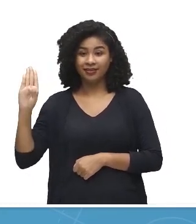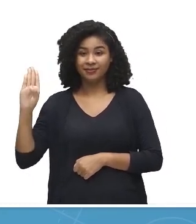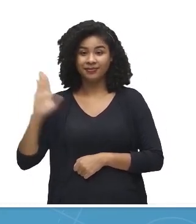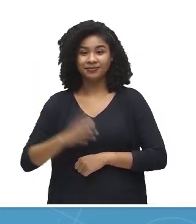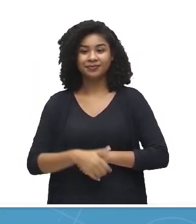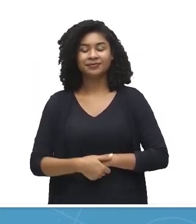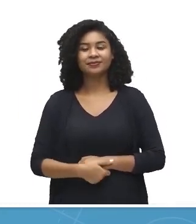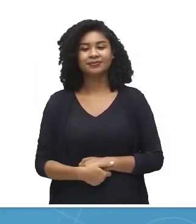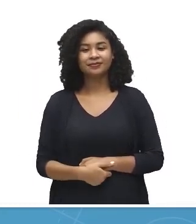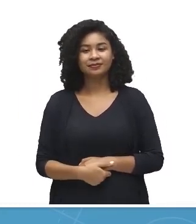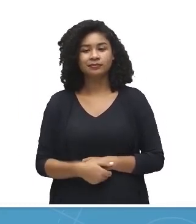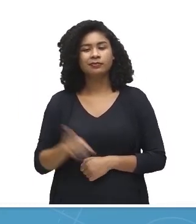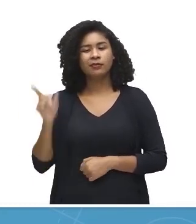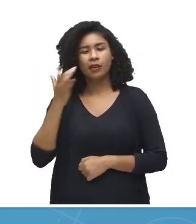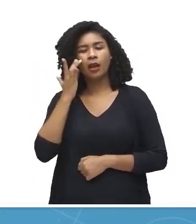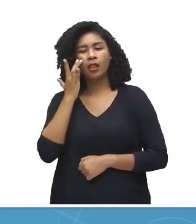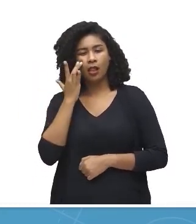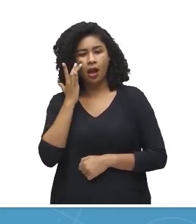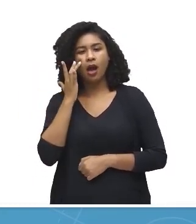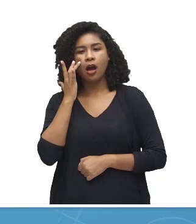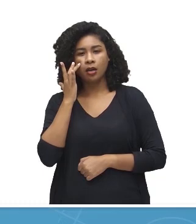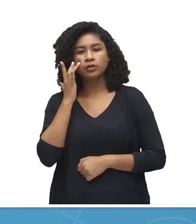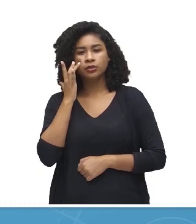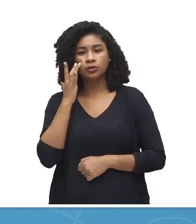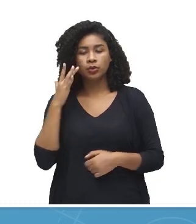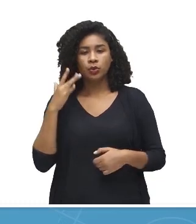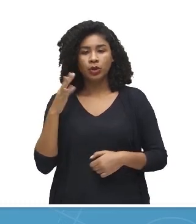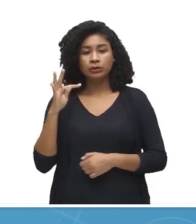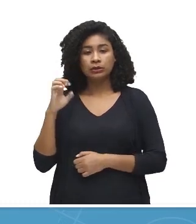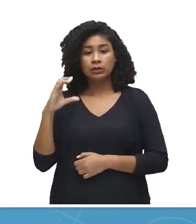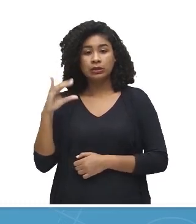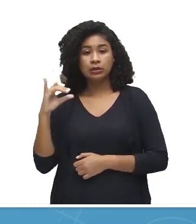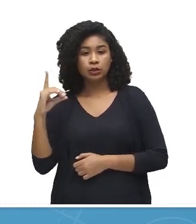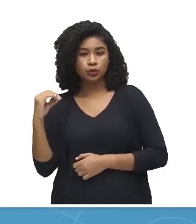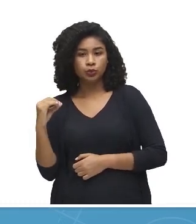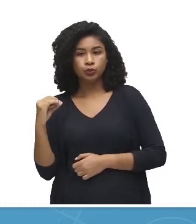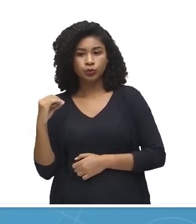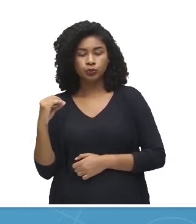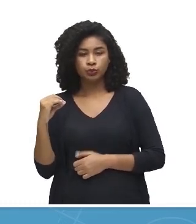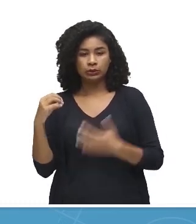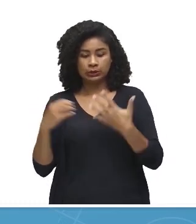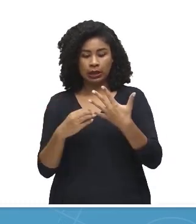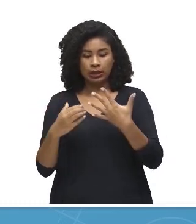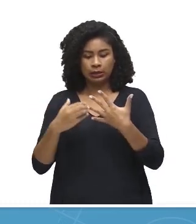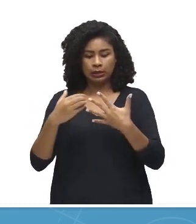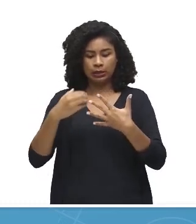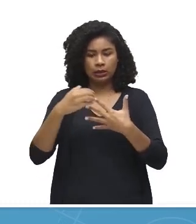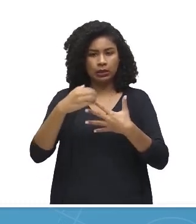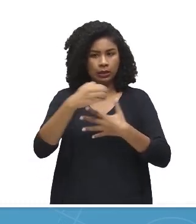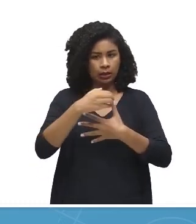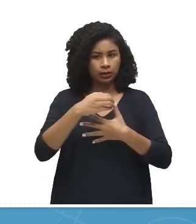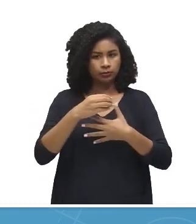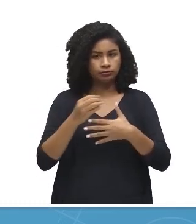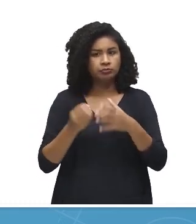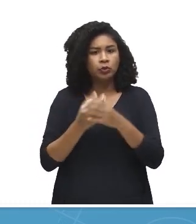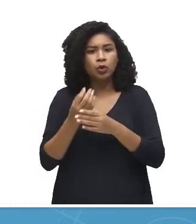né? Então, ela acha que o tecido glandular ali, as glândulas se originam do tecido